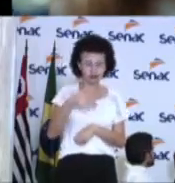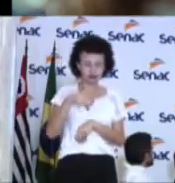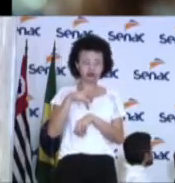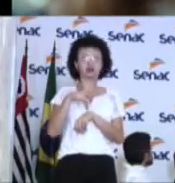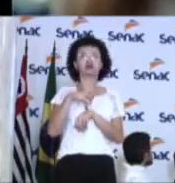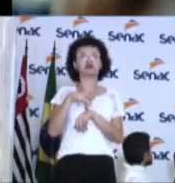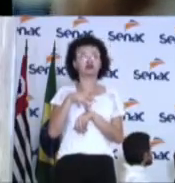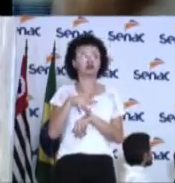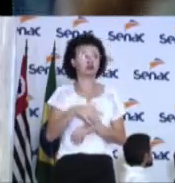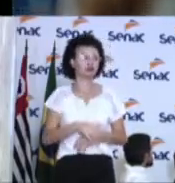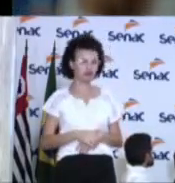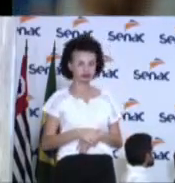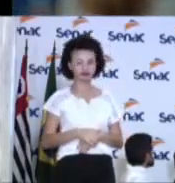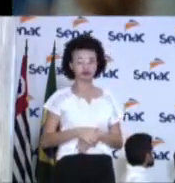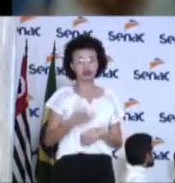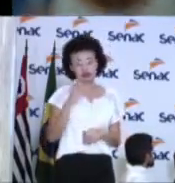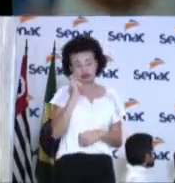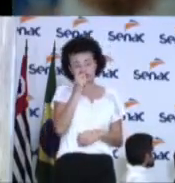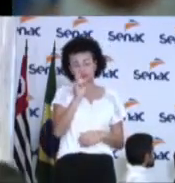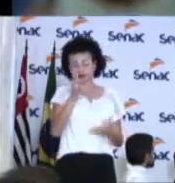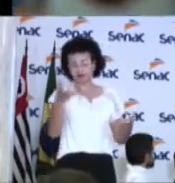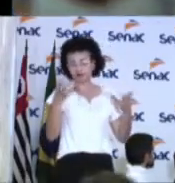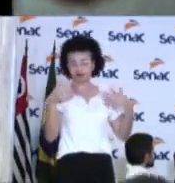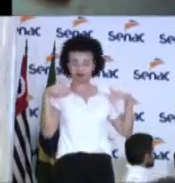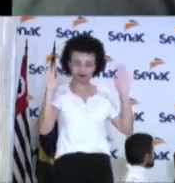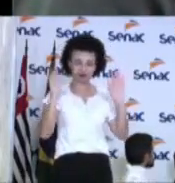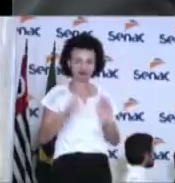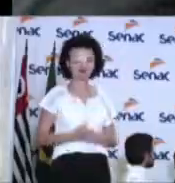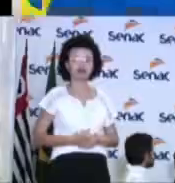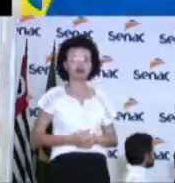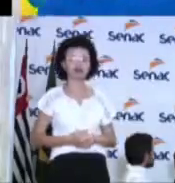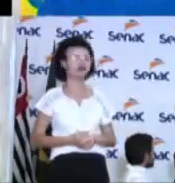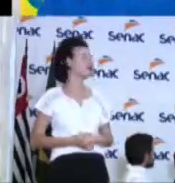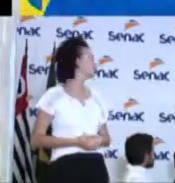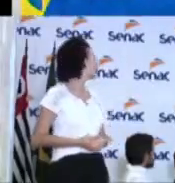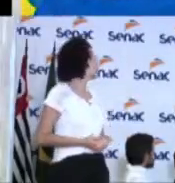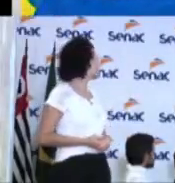série. Mas você pode assistir aí, se quiser.